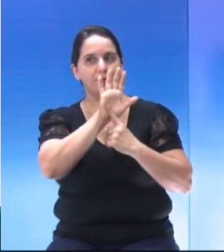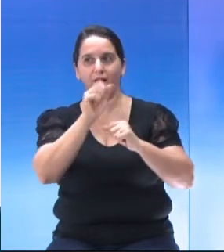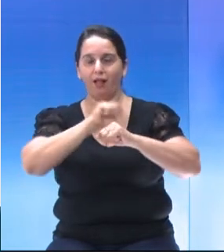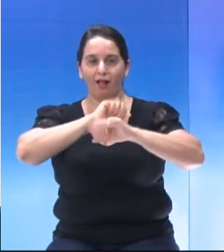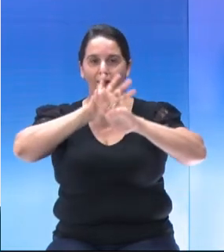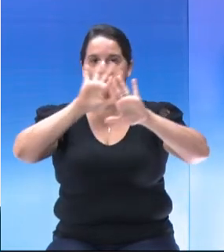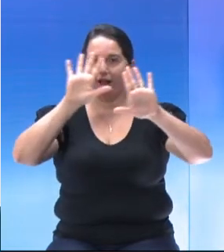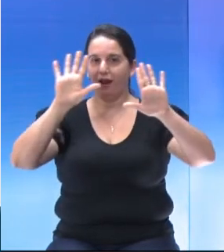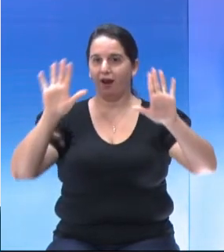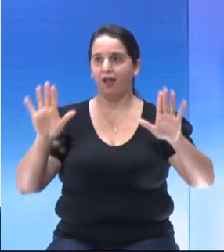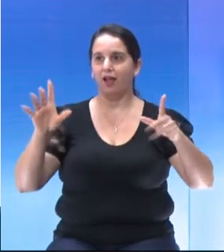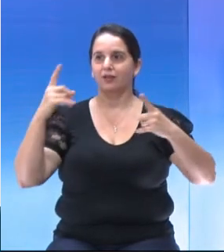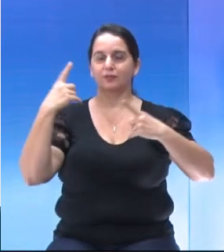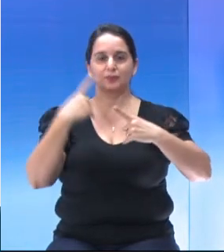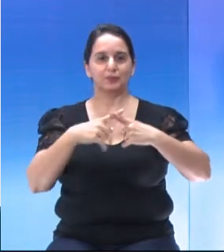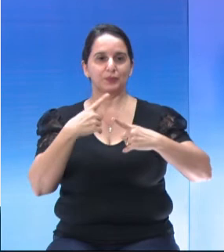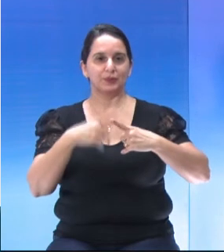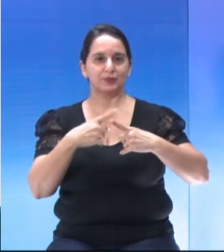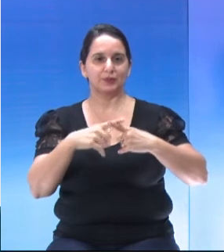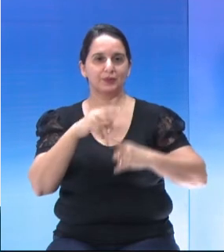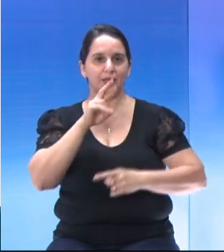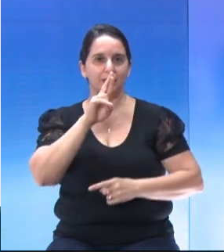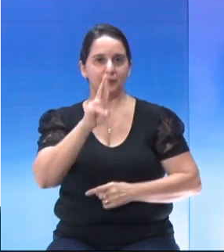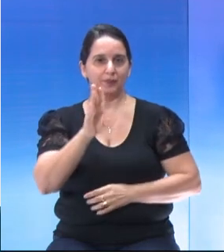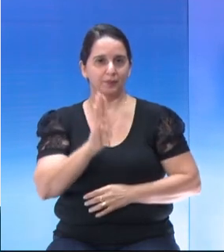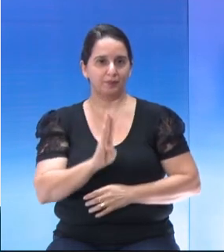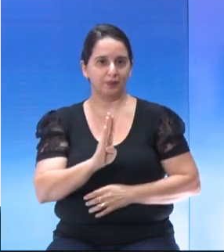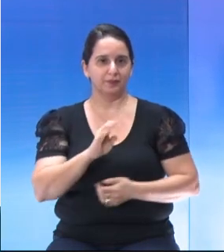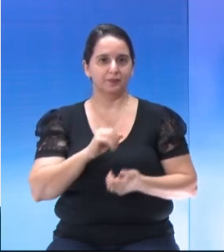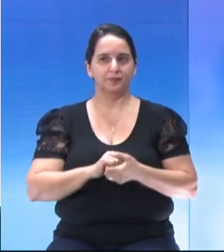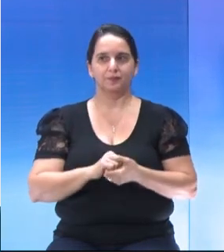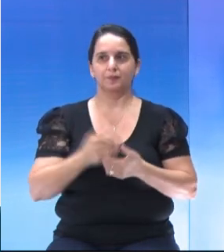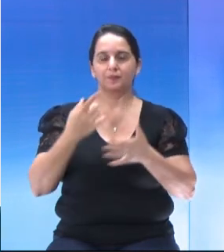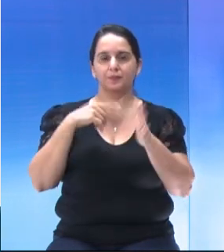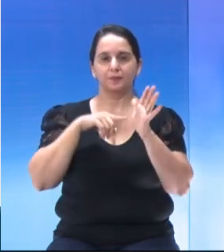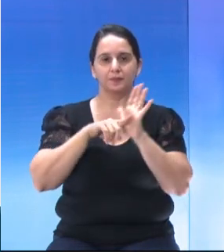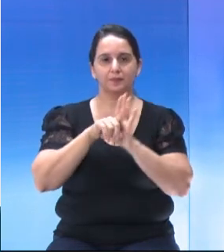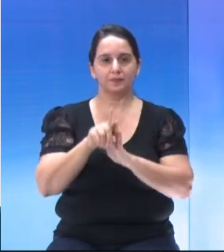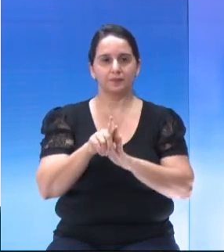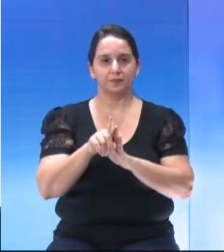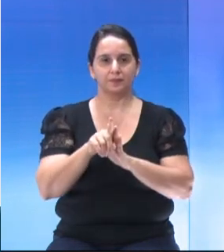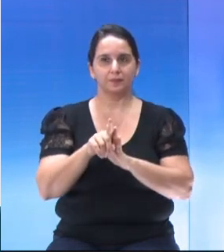te convencer porque que o gabarito é a letra B.